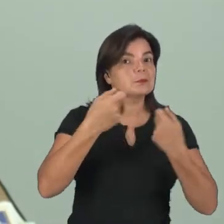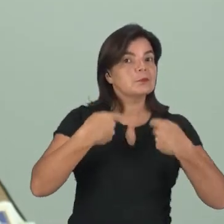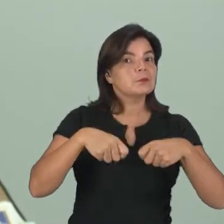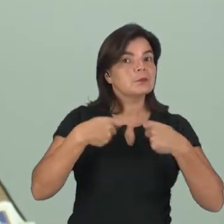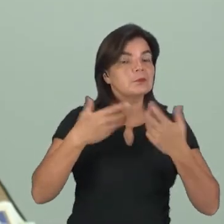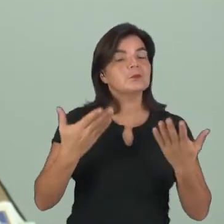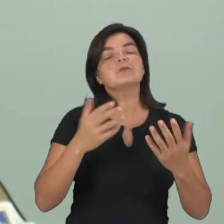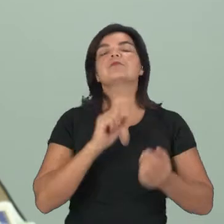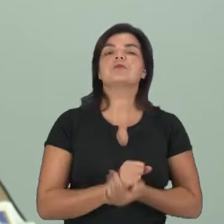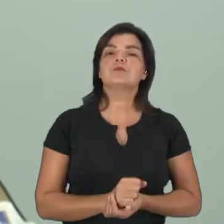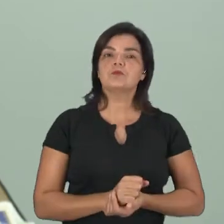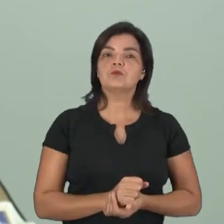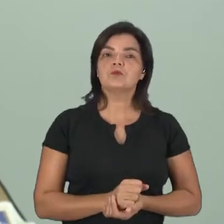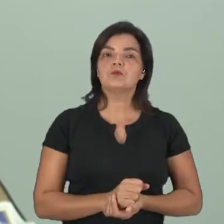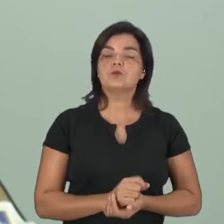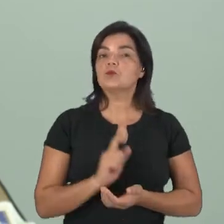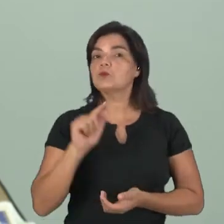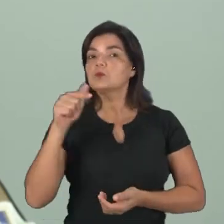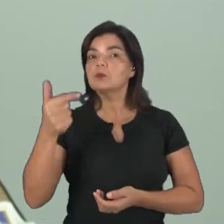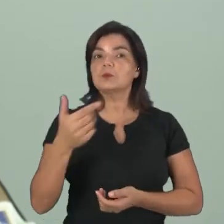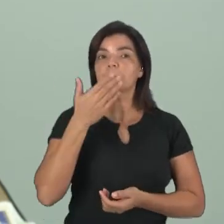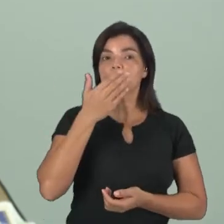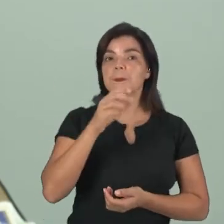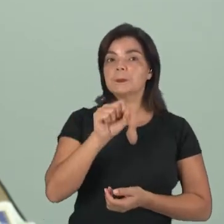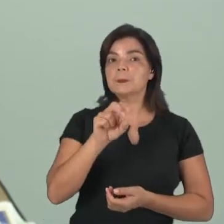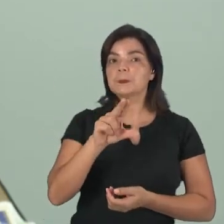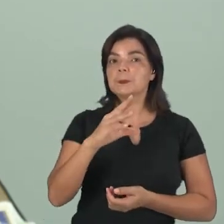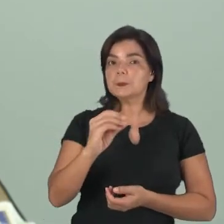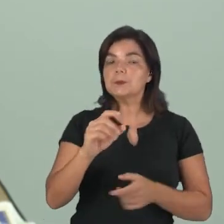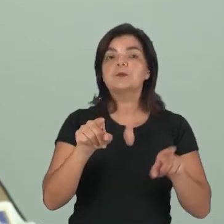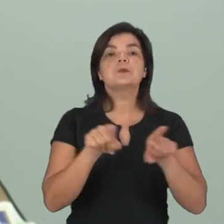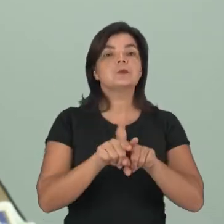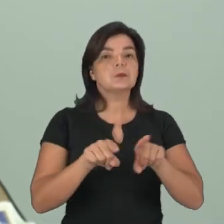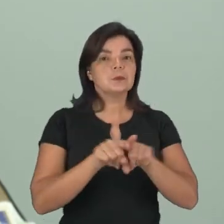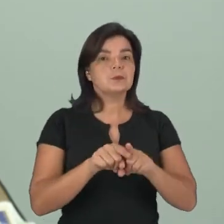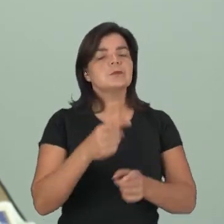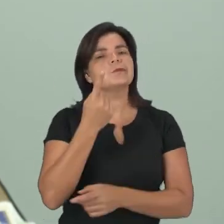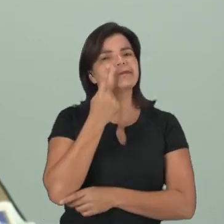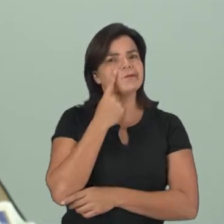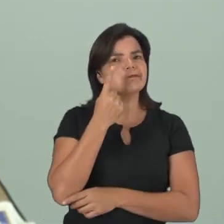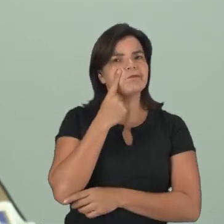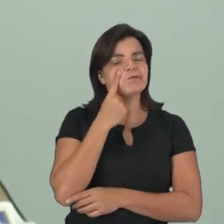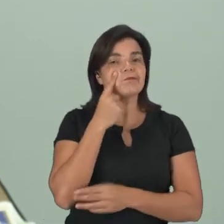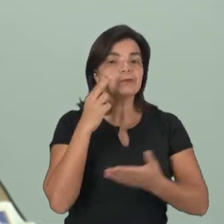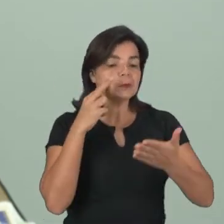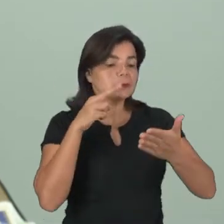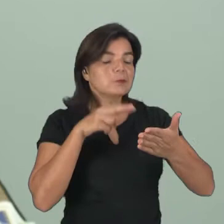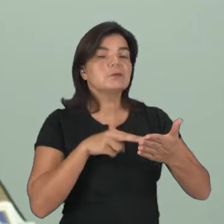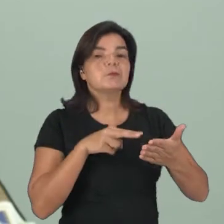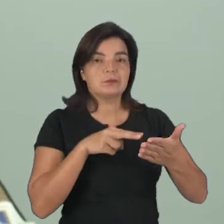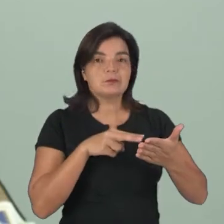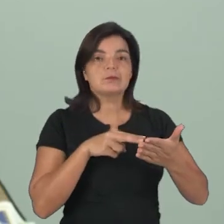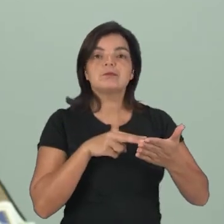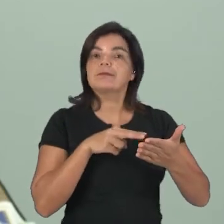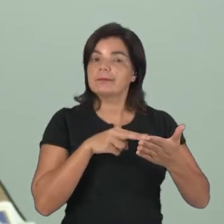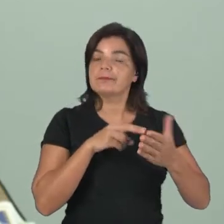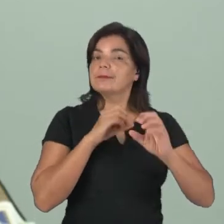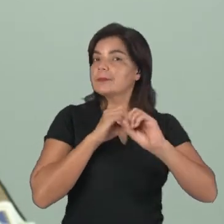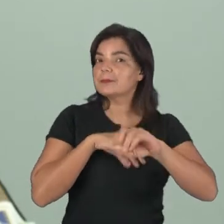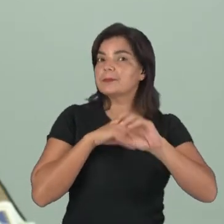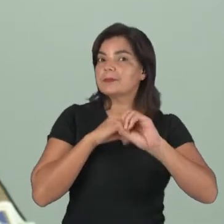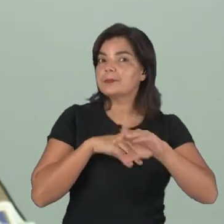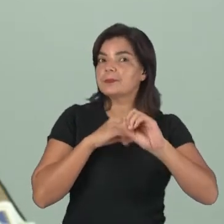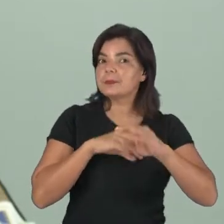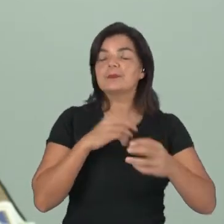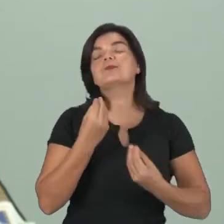for necessário você fazer um outro tipo de suco e você olhasse na receita ela vai estar